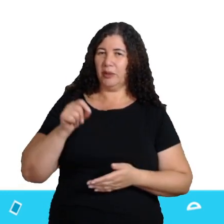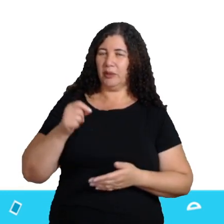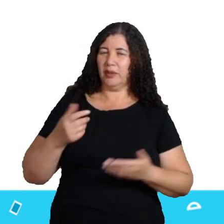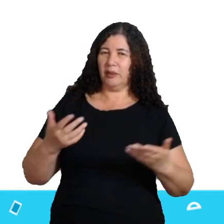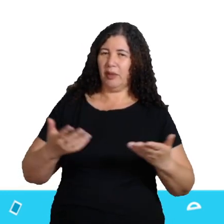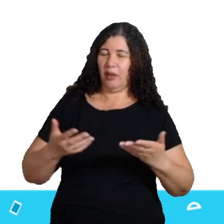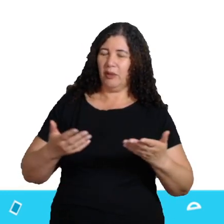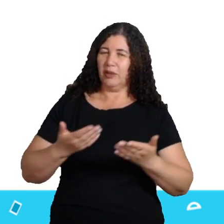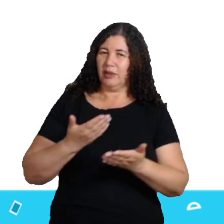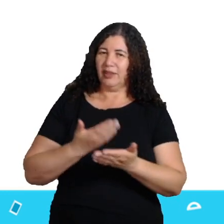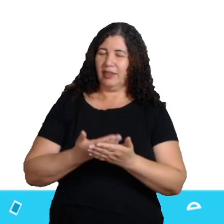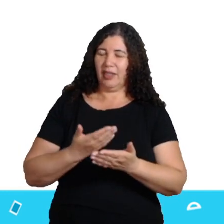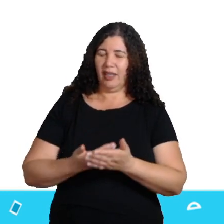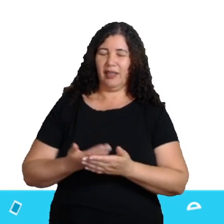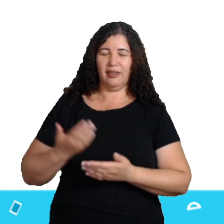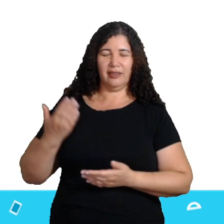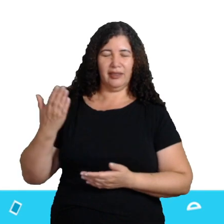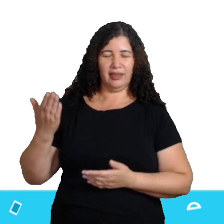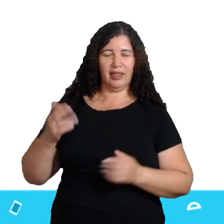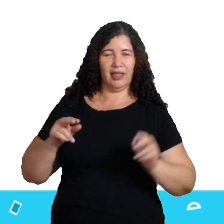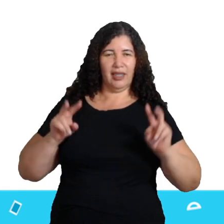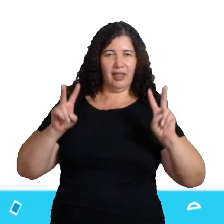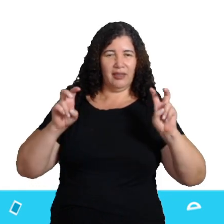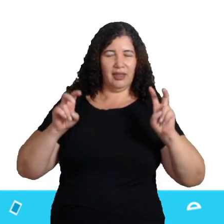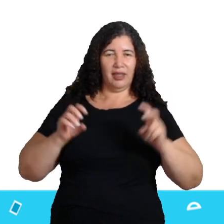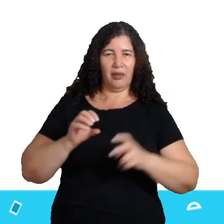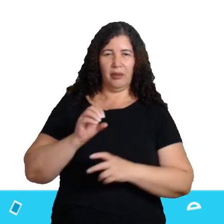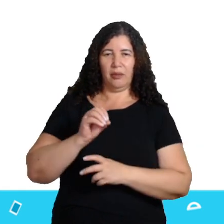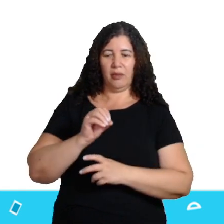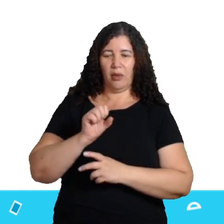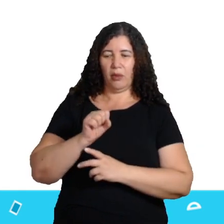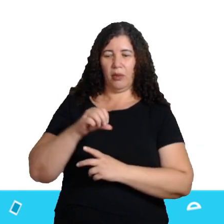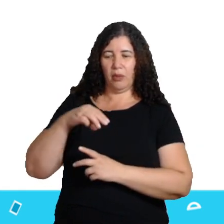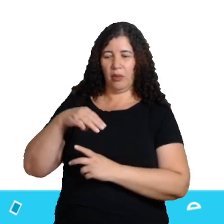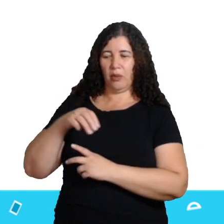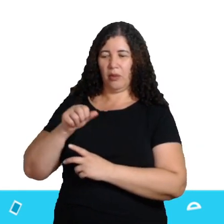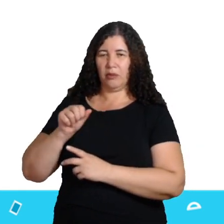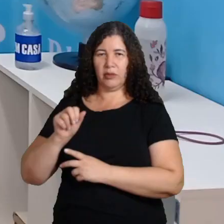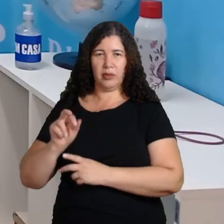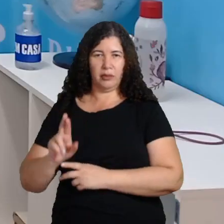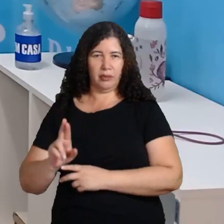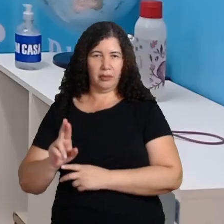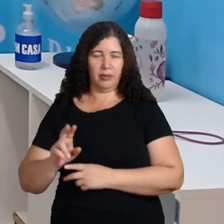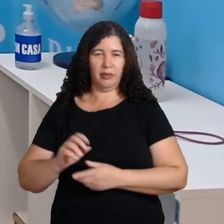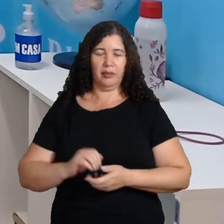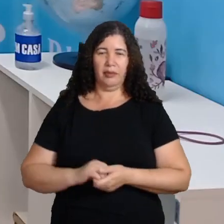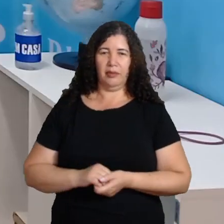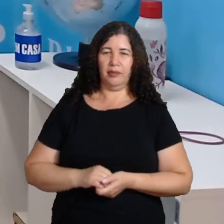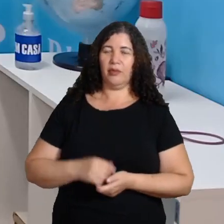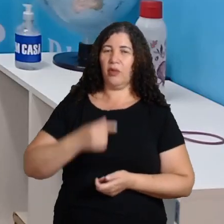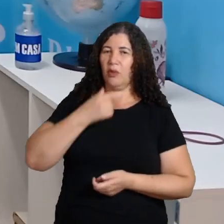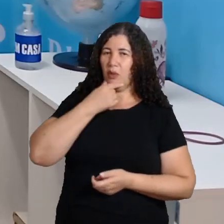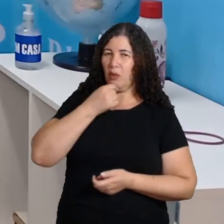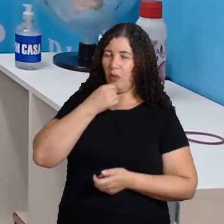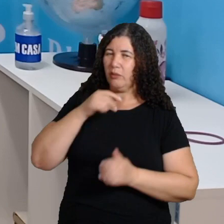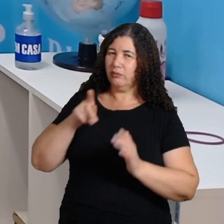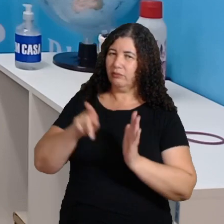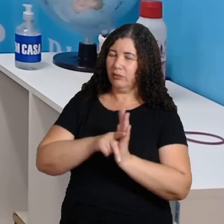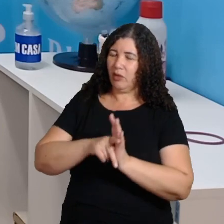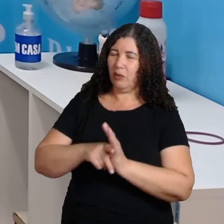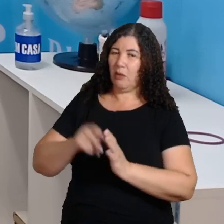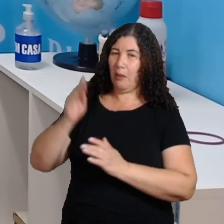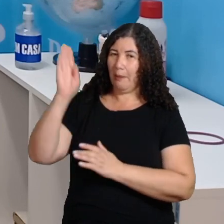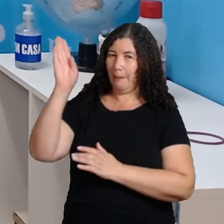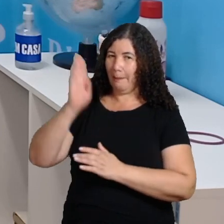nosso trabalho tem como título Os Mar, de um autor brasileiro